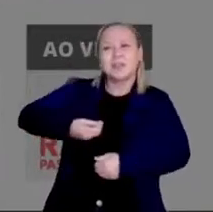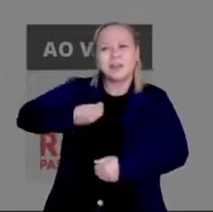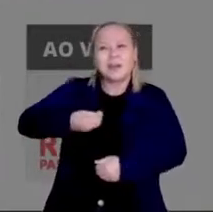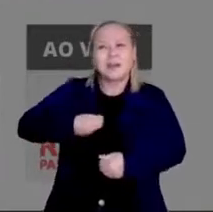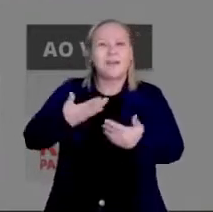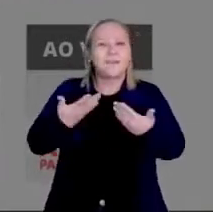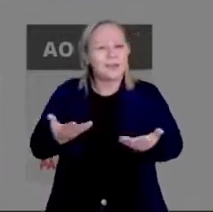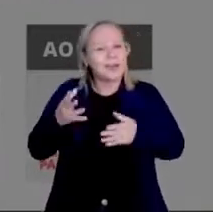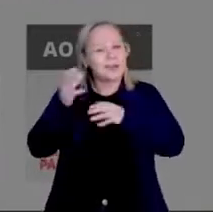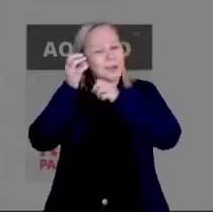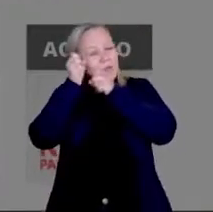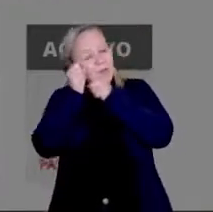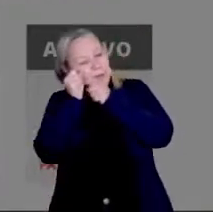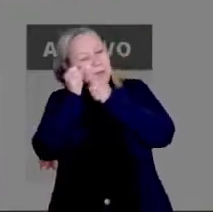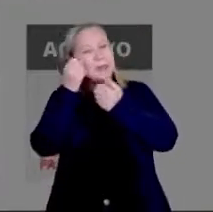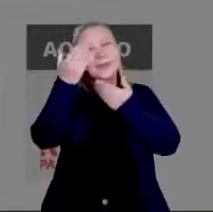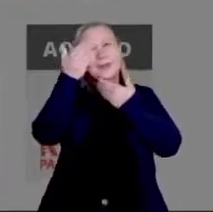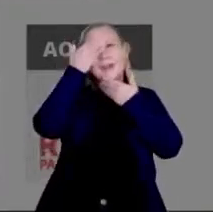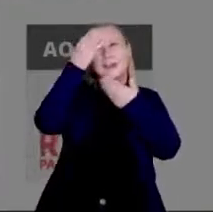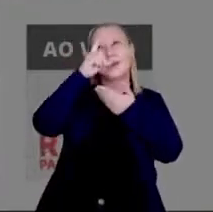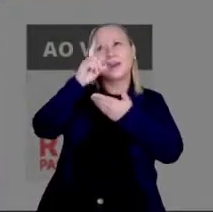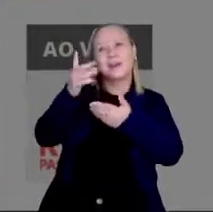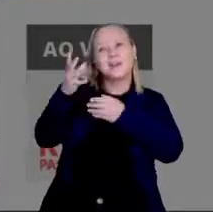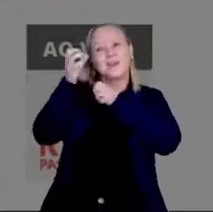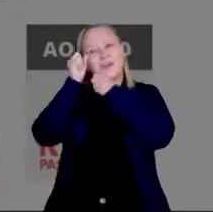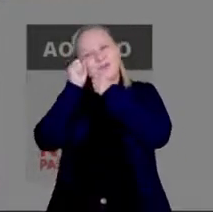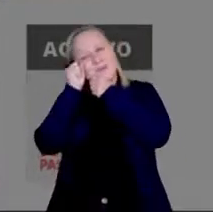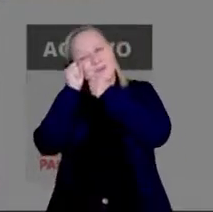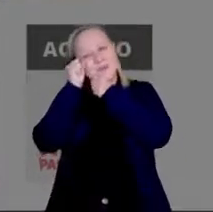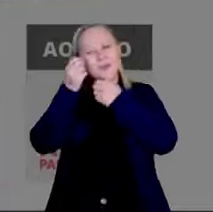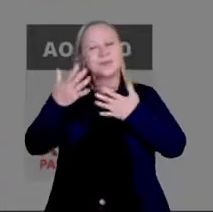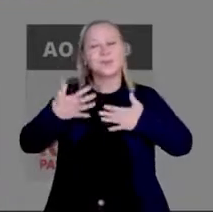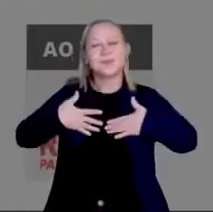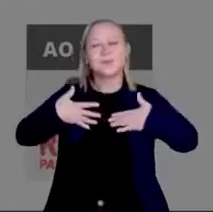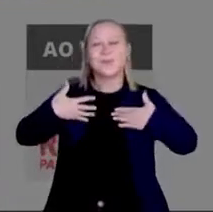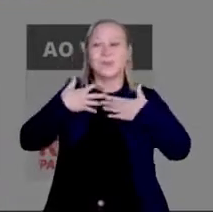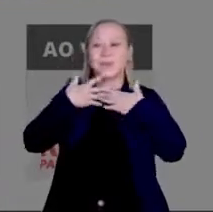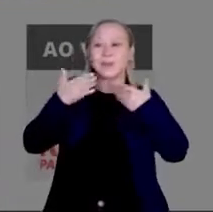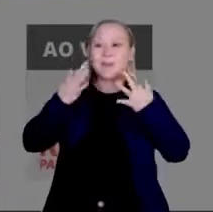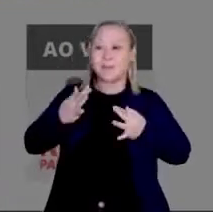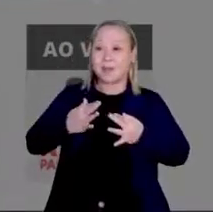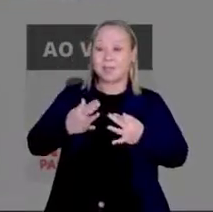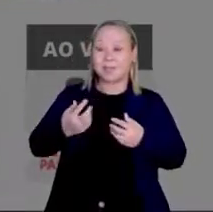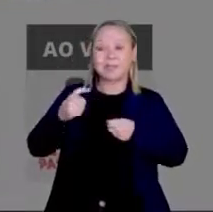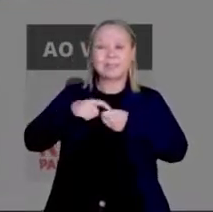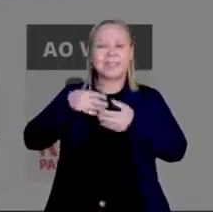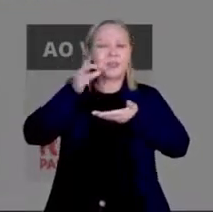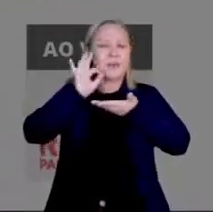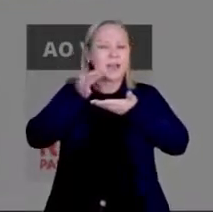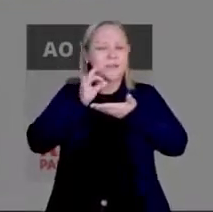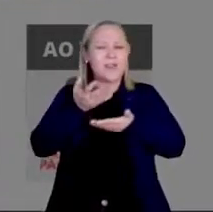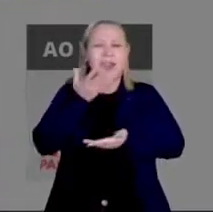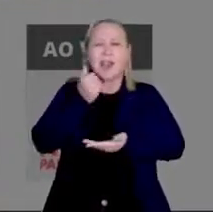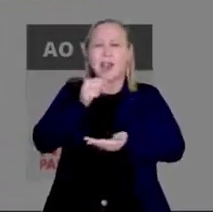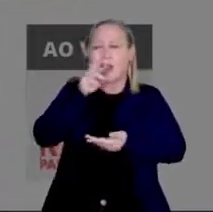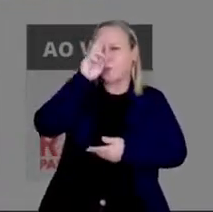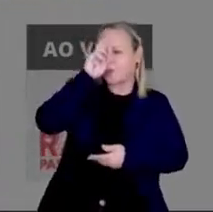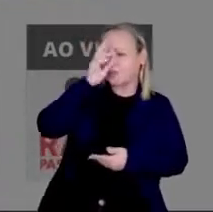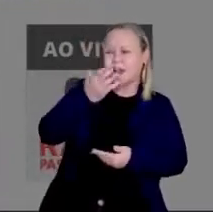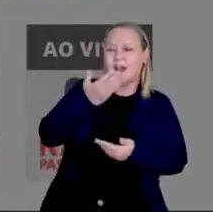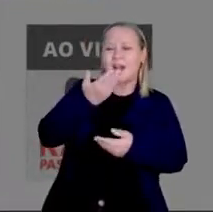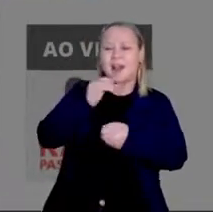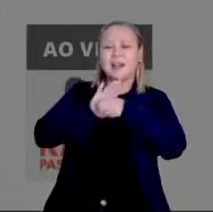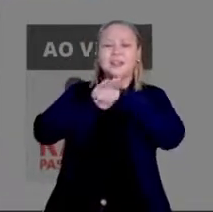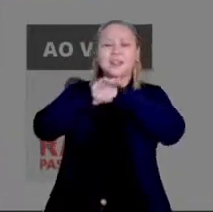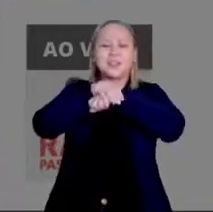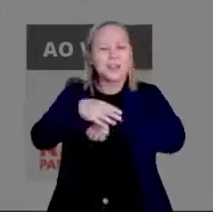foi o maior volume de mensagens que eu recebi. O compromisso do senhor de nós discutirmos de maneira séria e comprometida